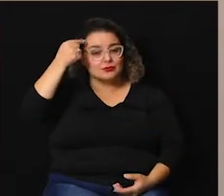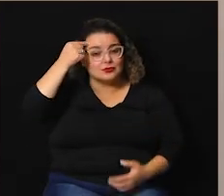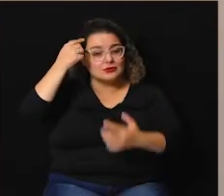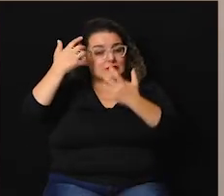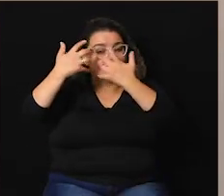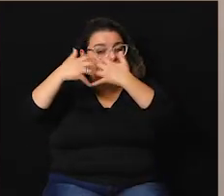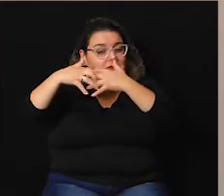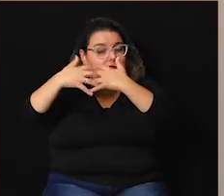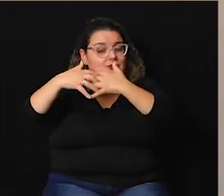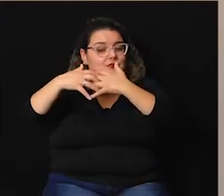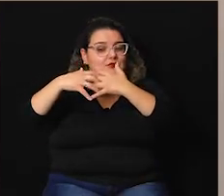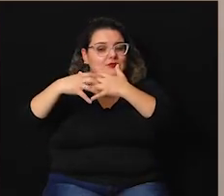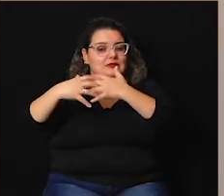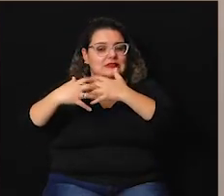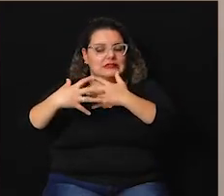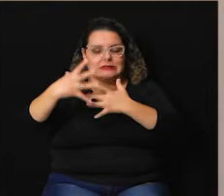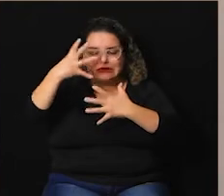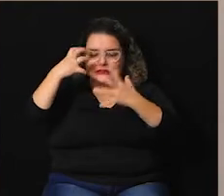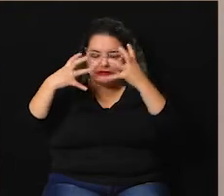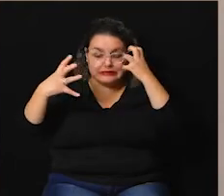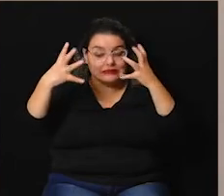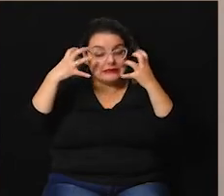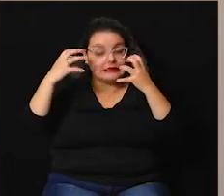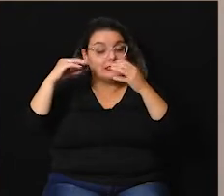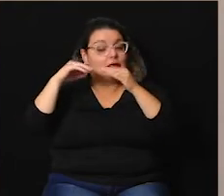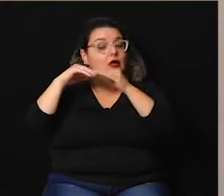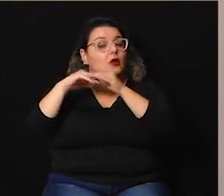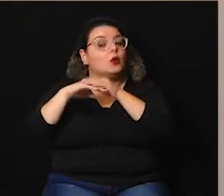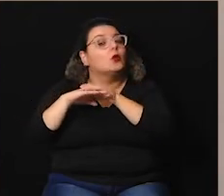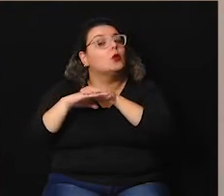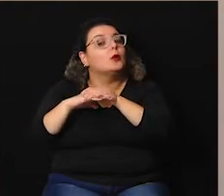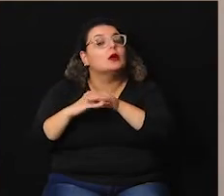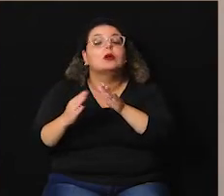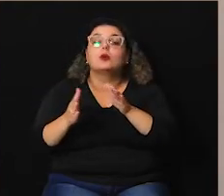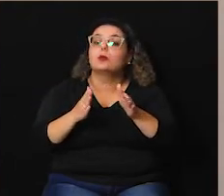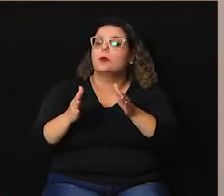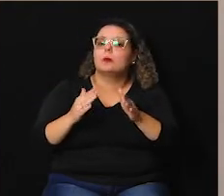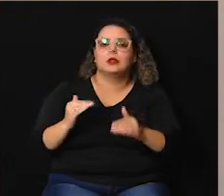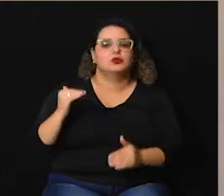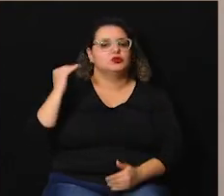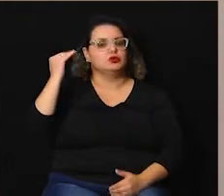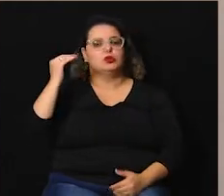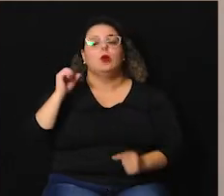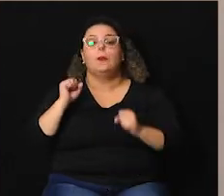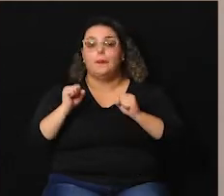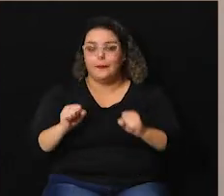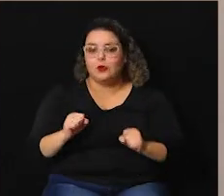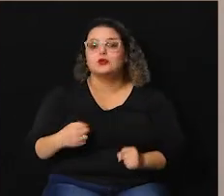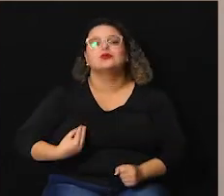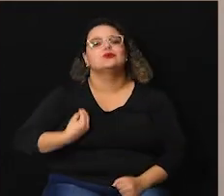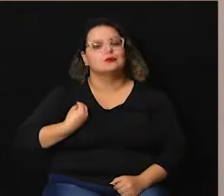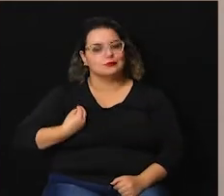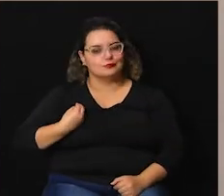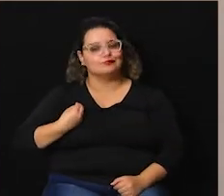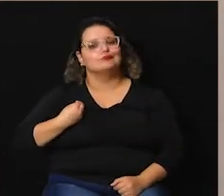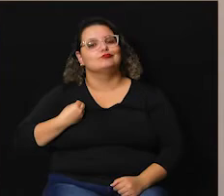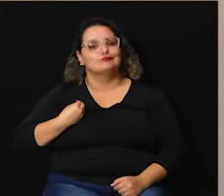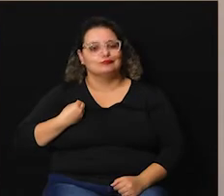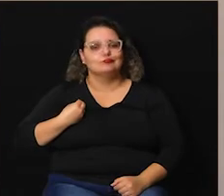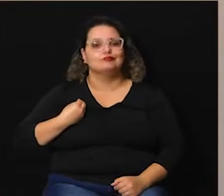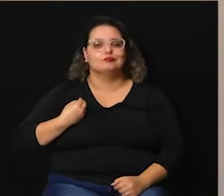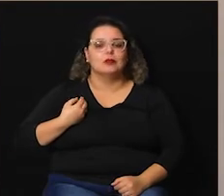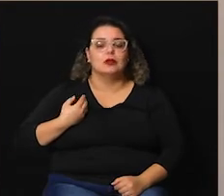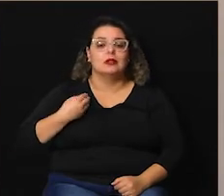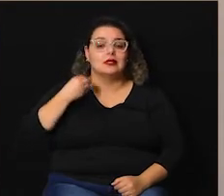memória de estresse guardada. Em algumas situações na vida adulta, eu posso me reportar a essas experiências, e isso pode